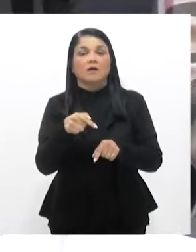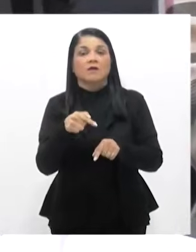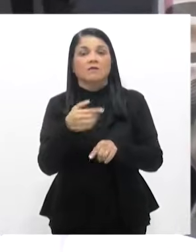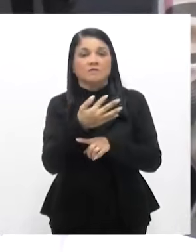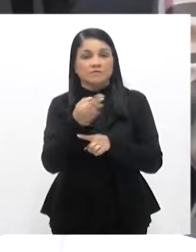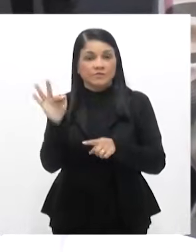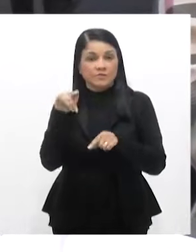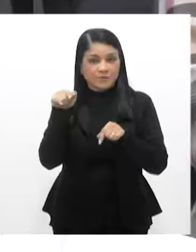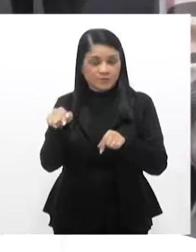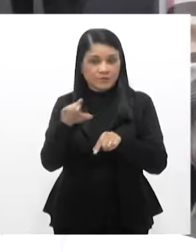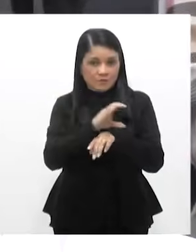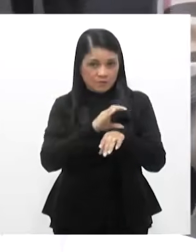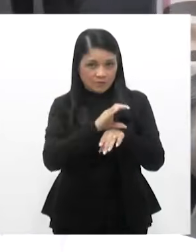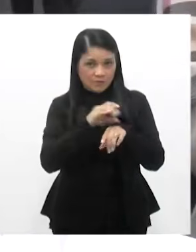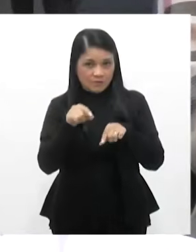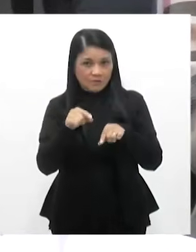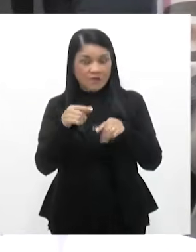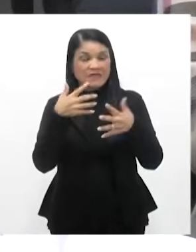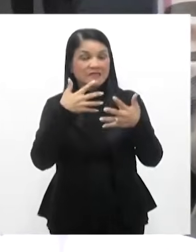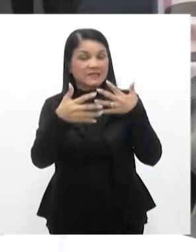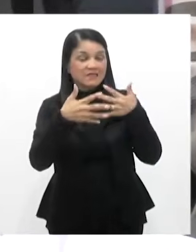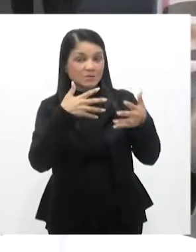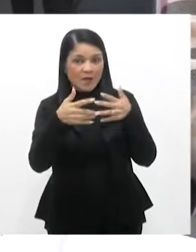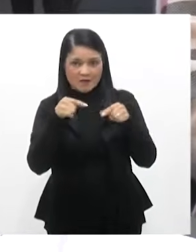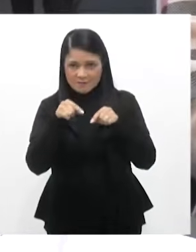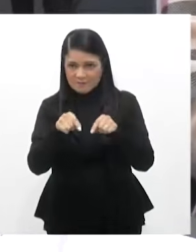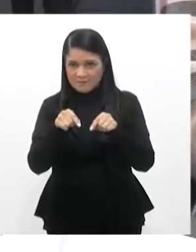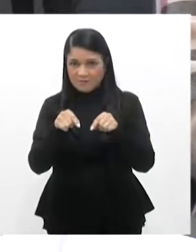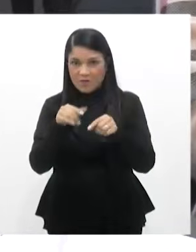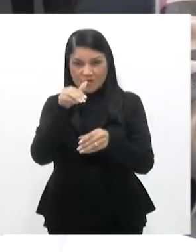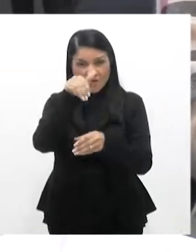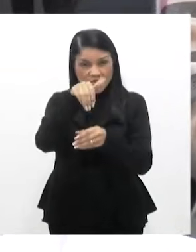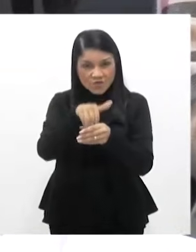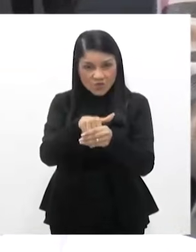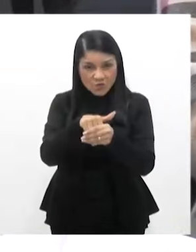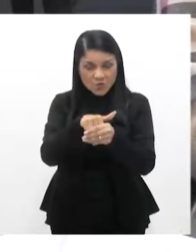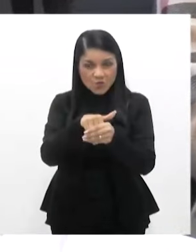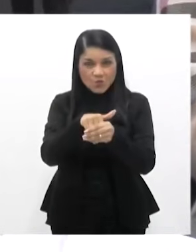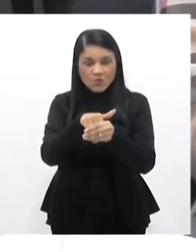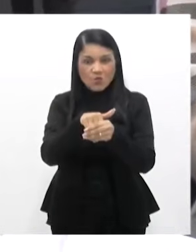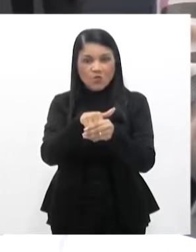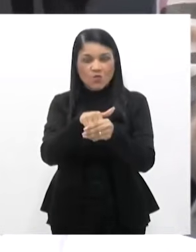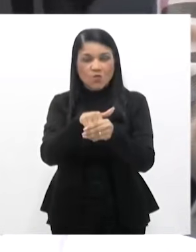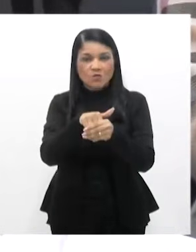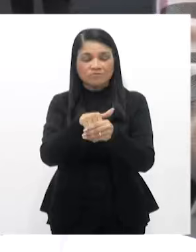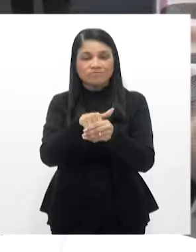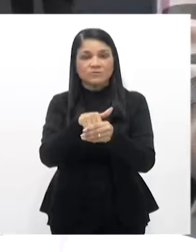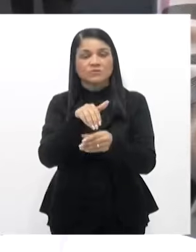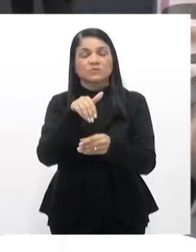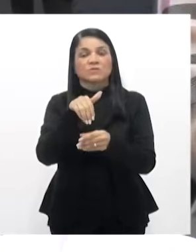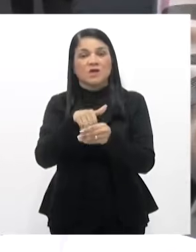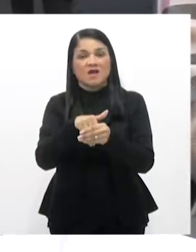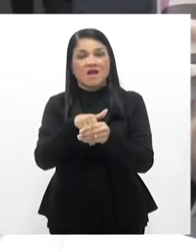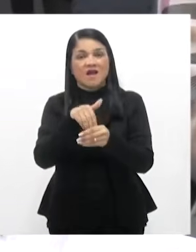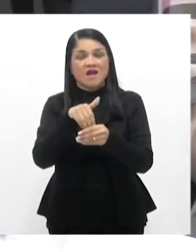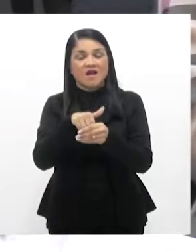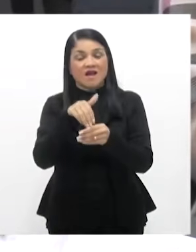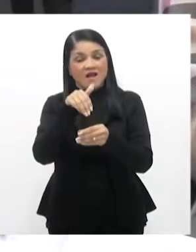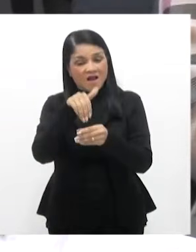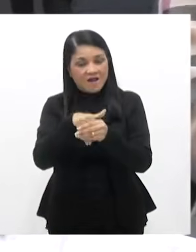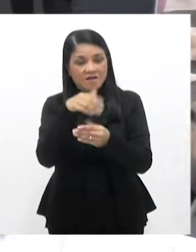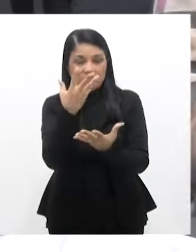dos parlamentares. Se foi votado, assentou a eleição